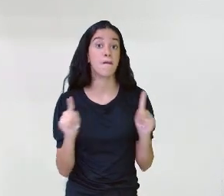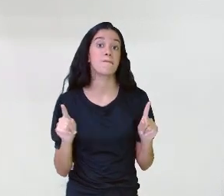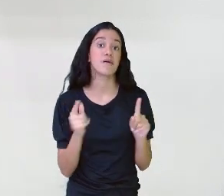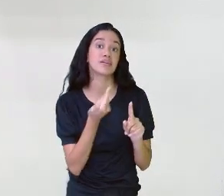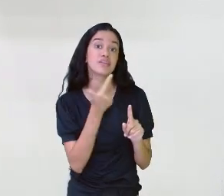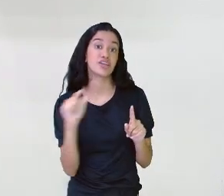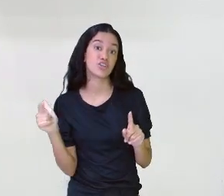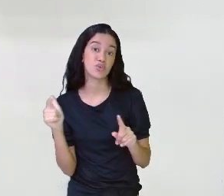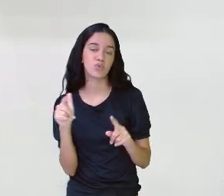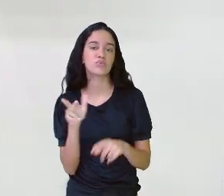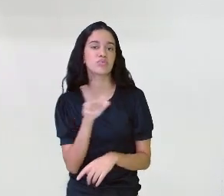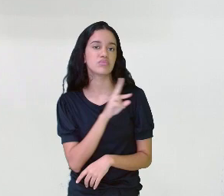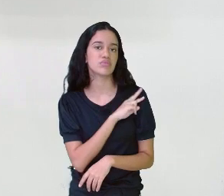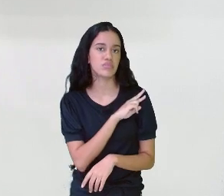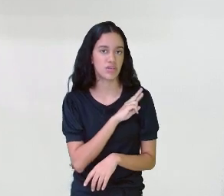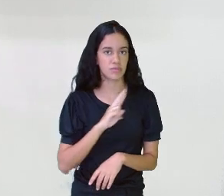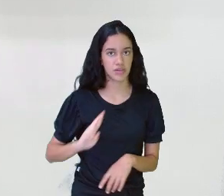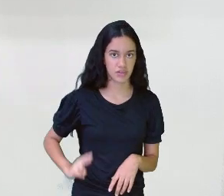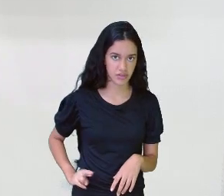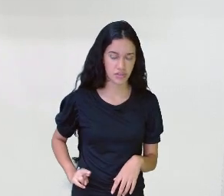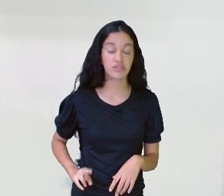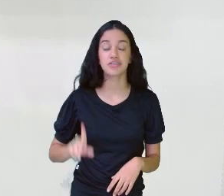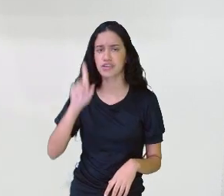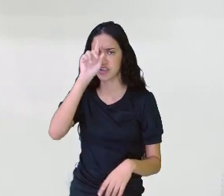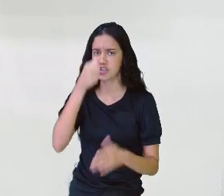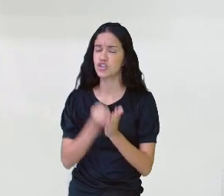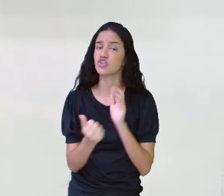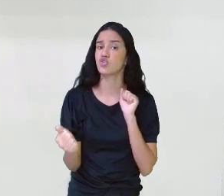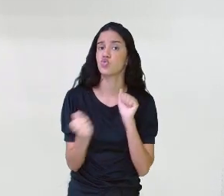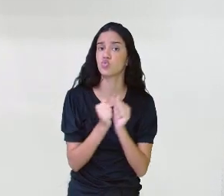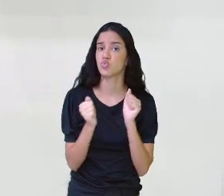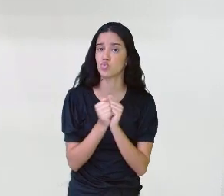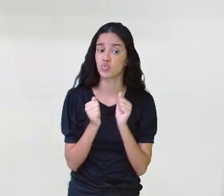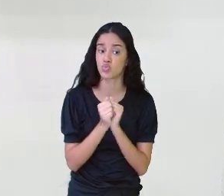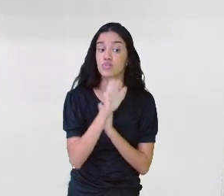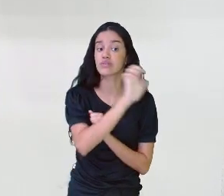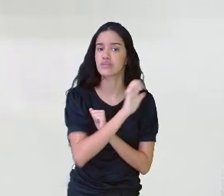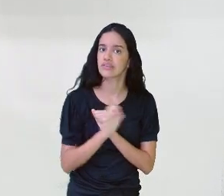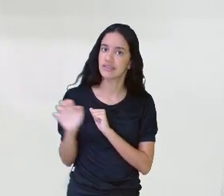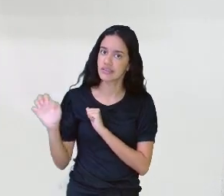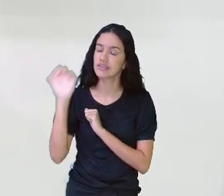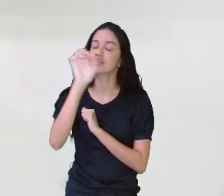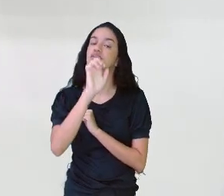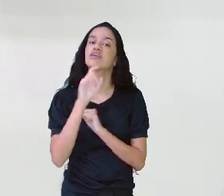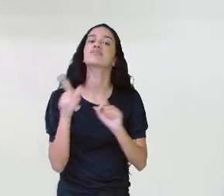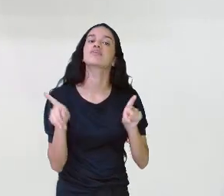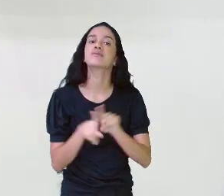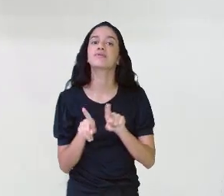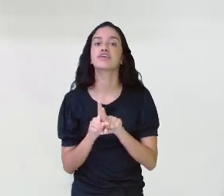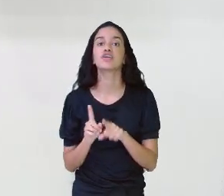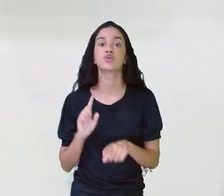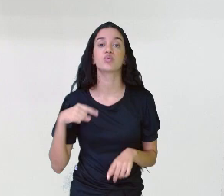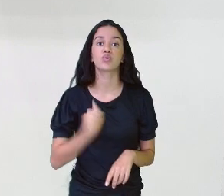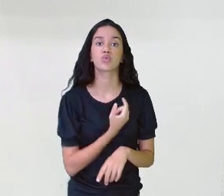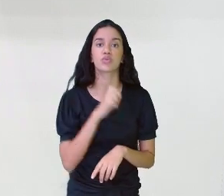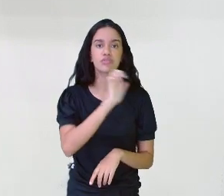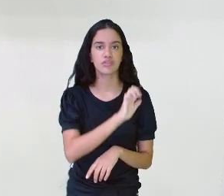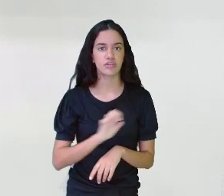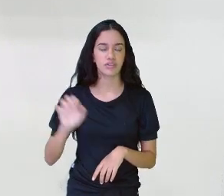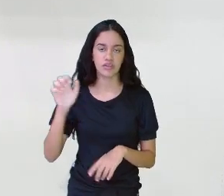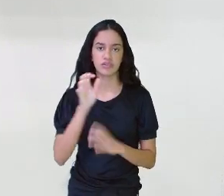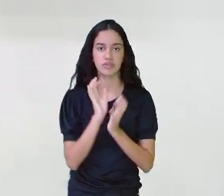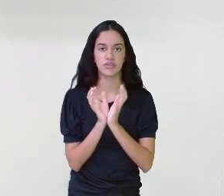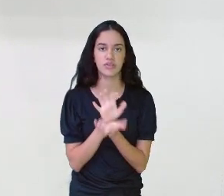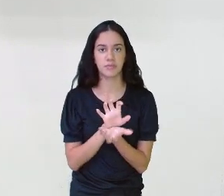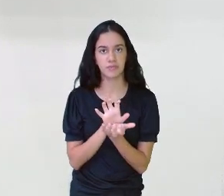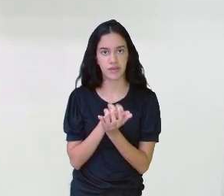representantes que tomam as decisões em seus territórios. Por exemplo, o nosso estado de Pernambuco